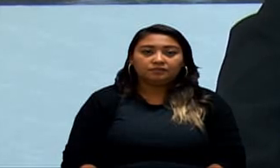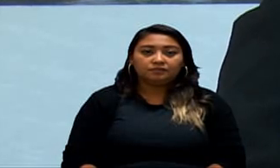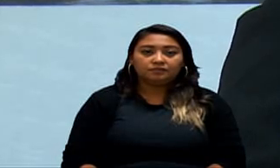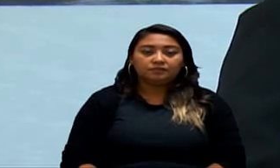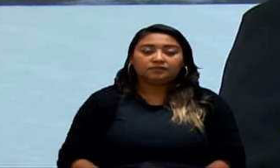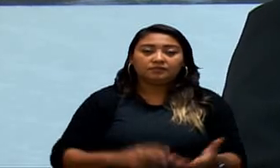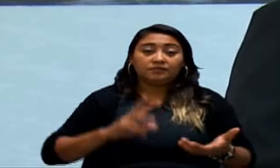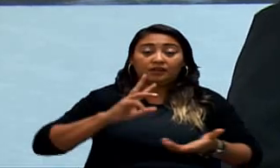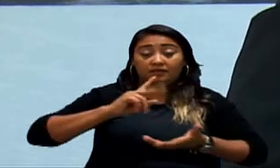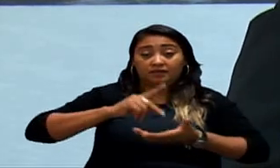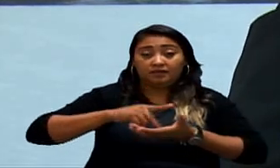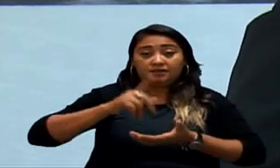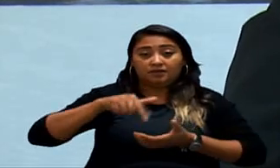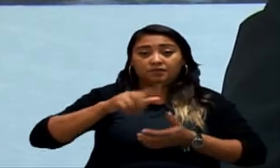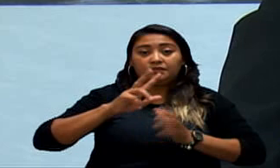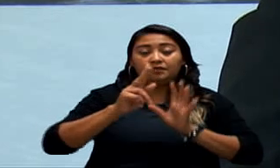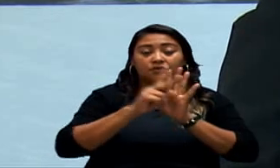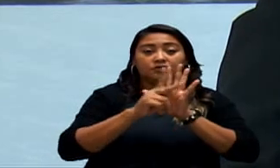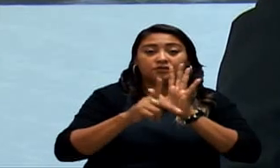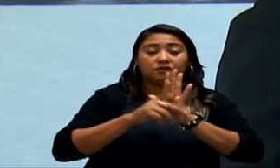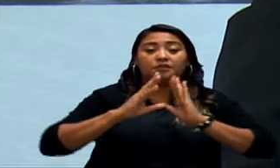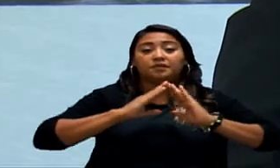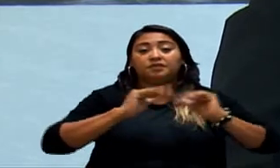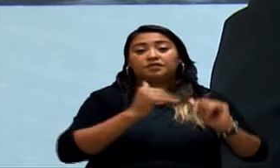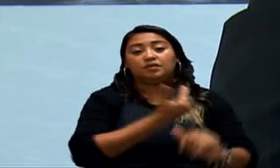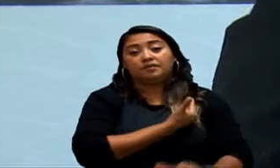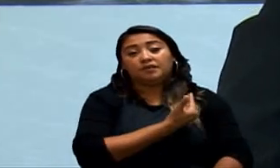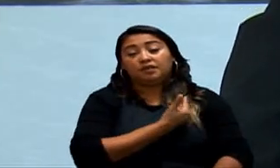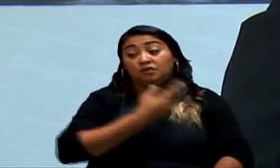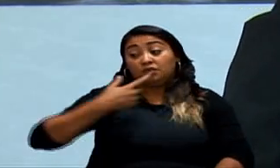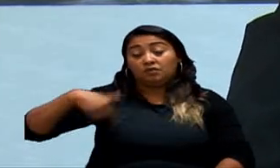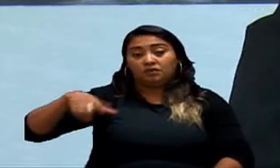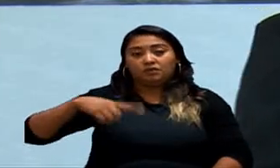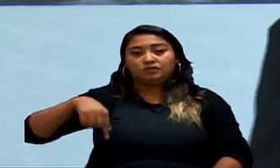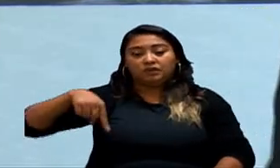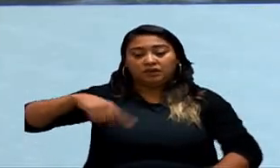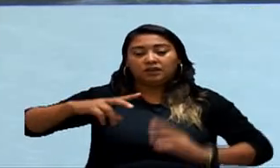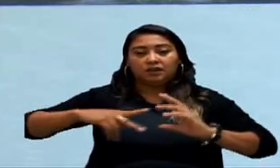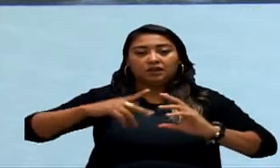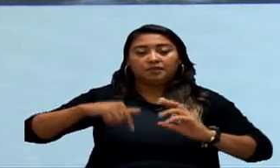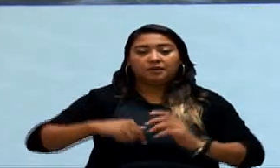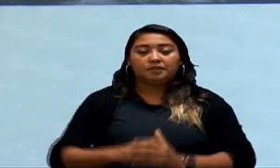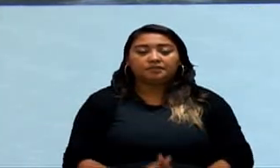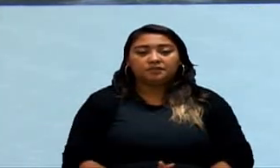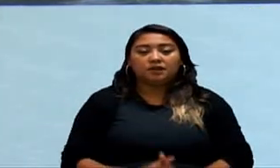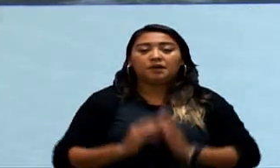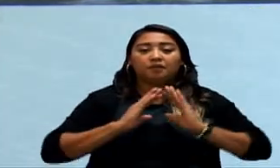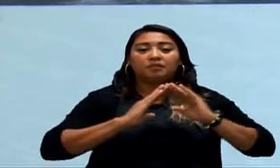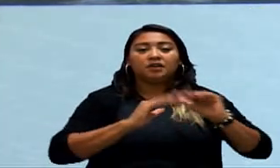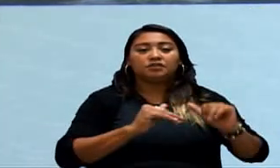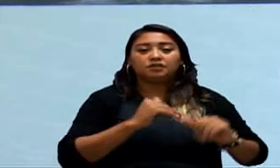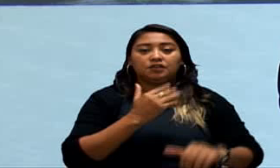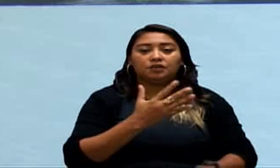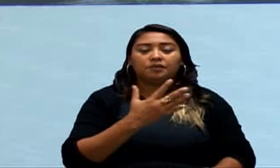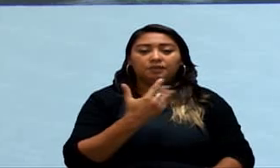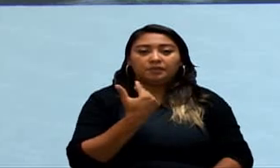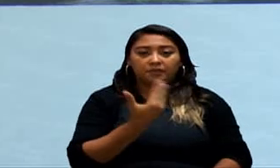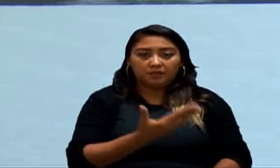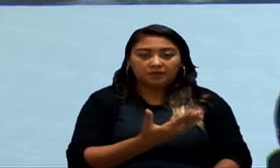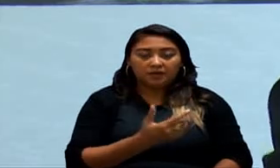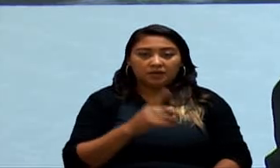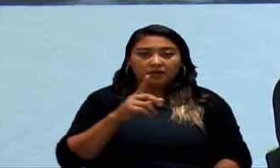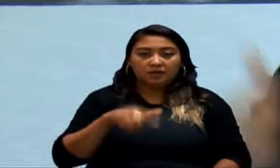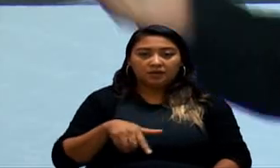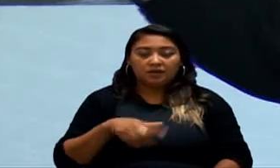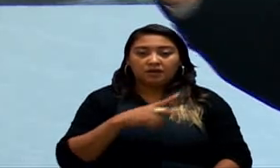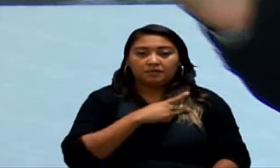Na verdade, esse é um projeto que é um pedido de um amigo nosso aqui da Câmara. Quem pediu esse projeto para mim,